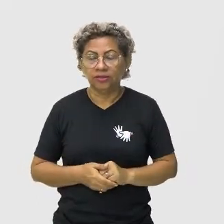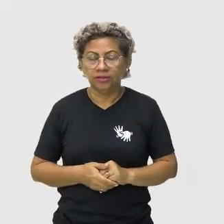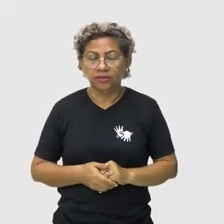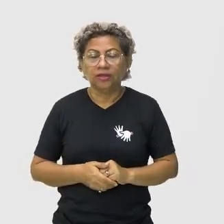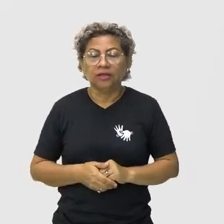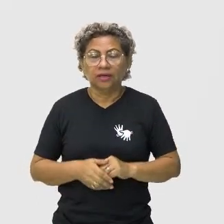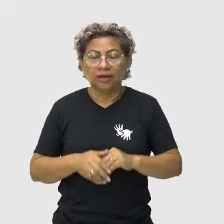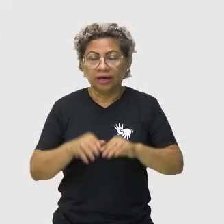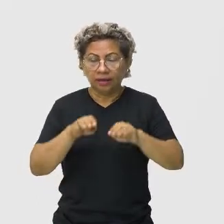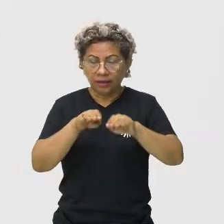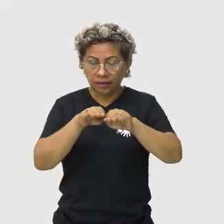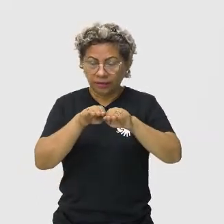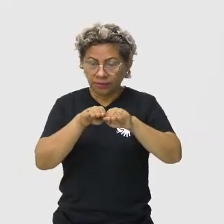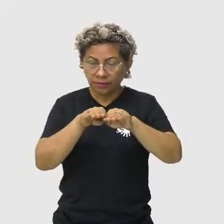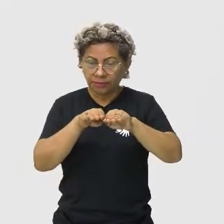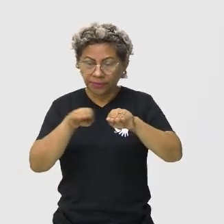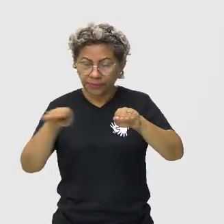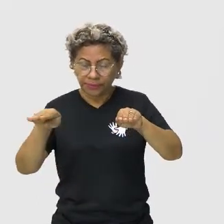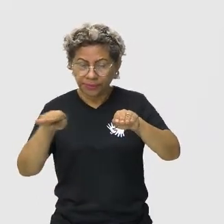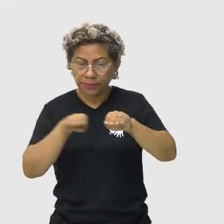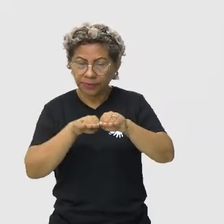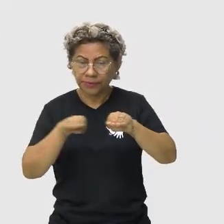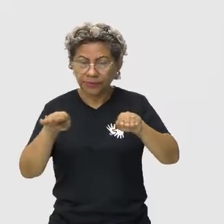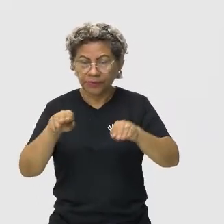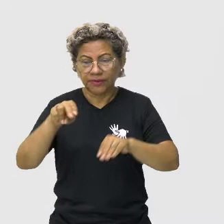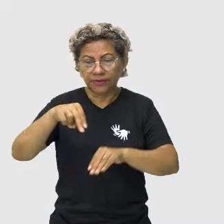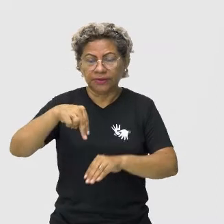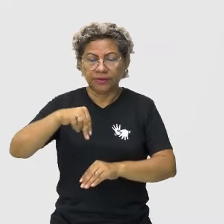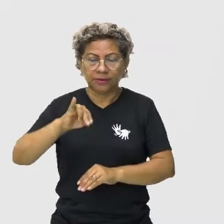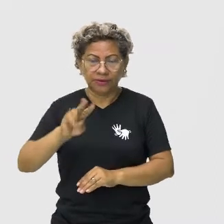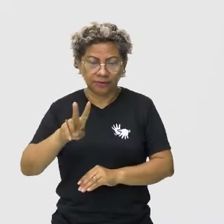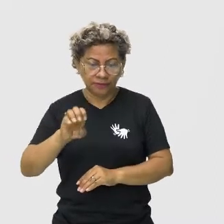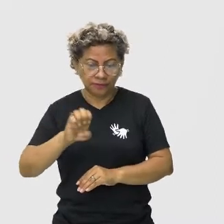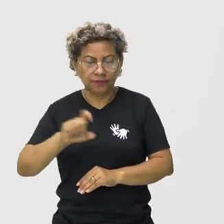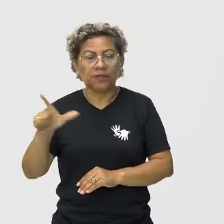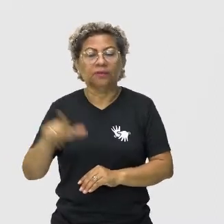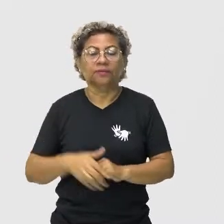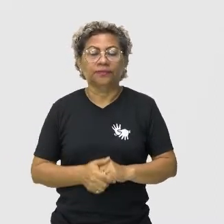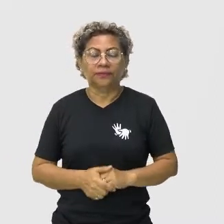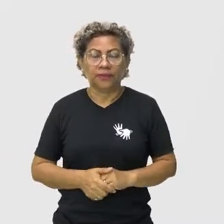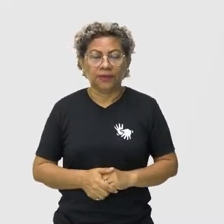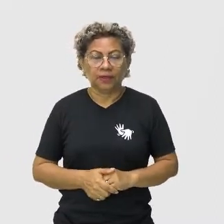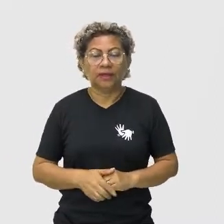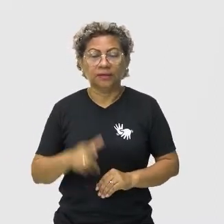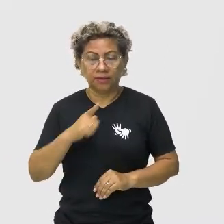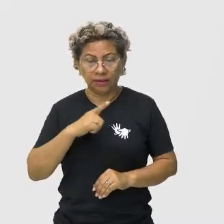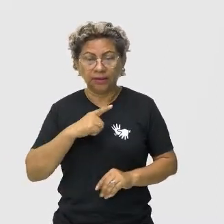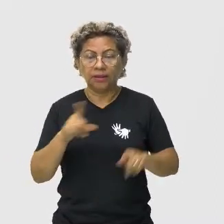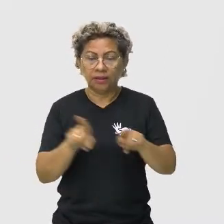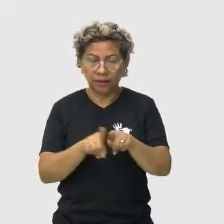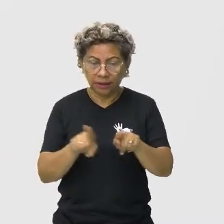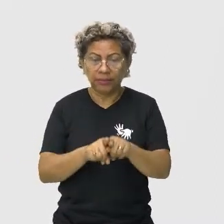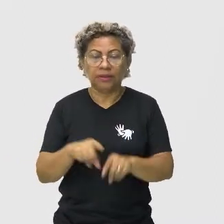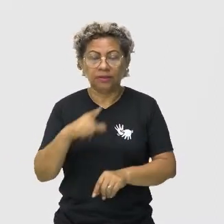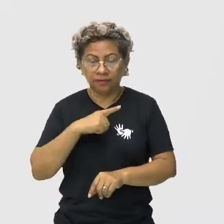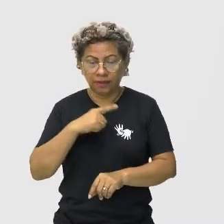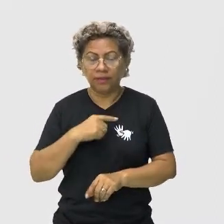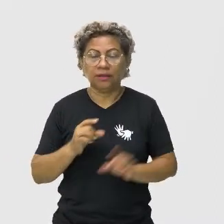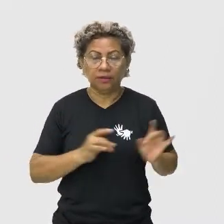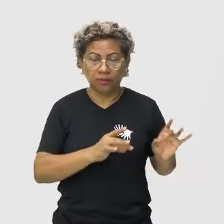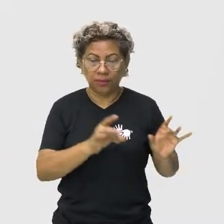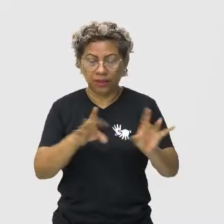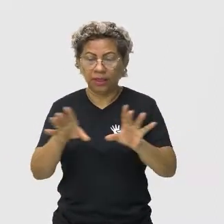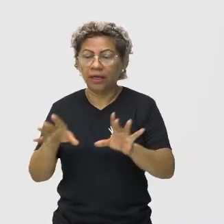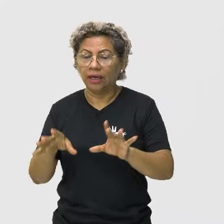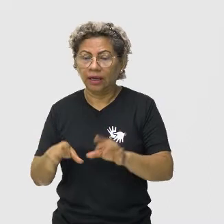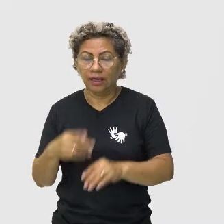aduaneira, tá? Além da união aduaneira, também vamos ter aí os mercados comuns. E por último,